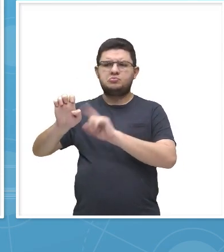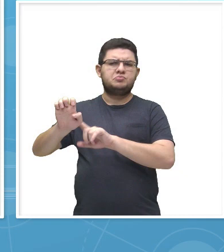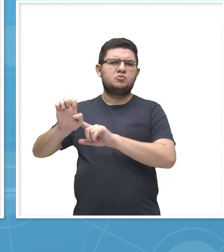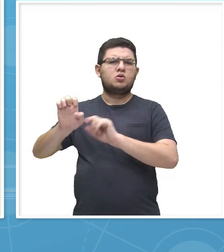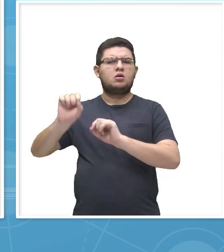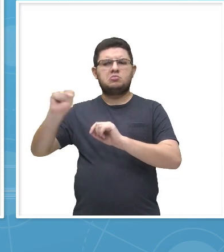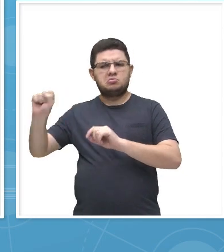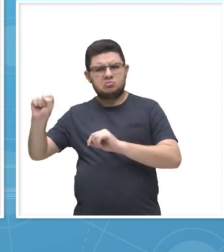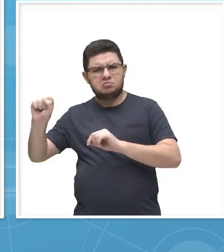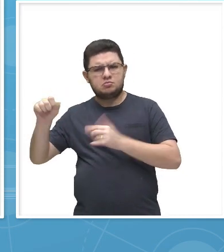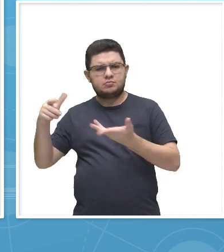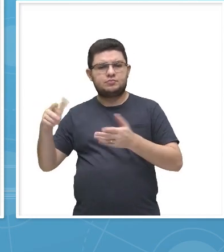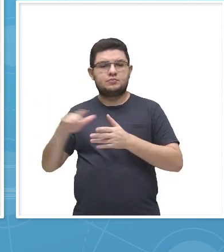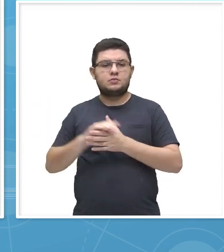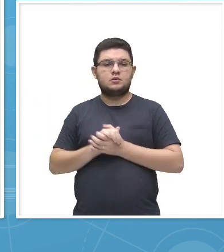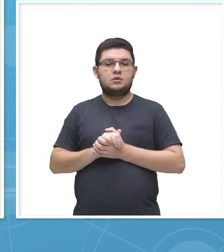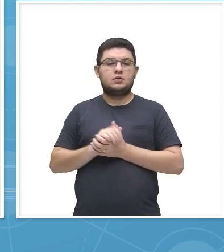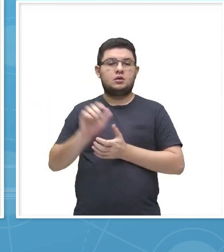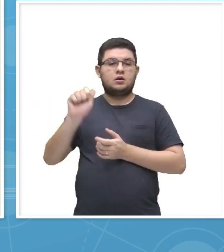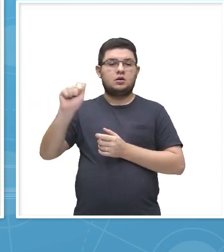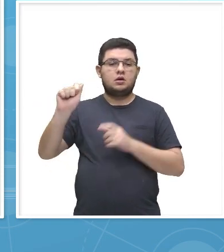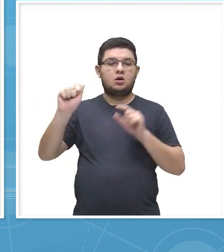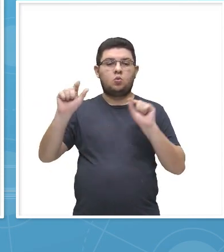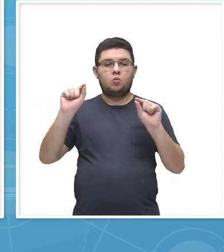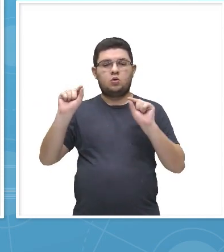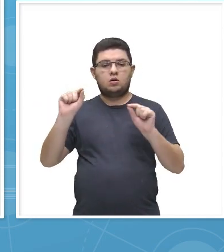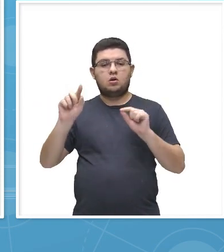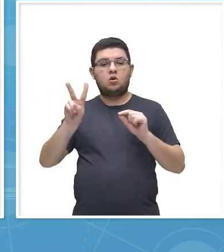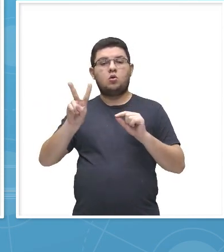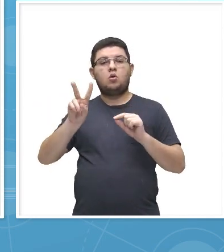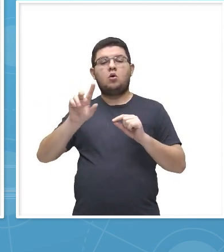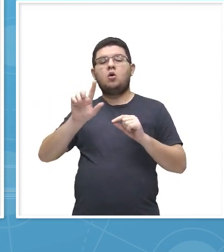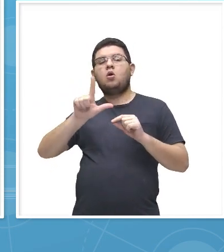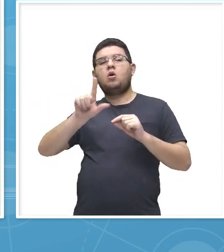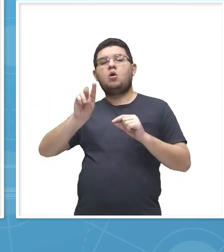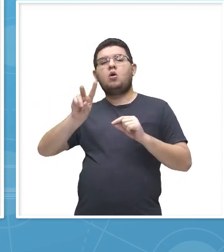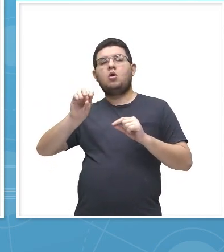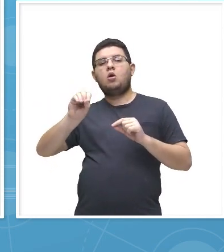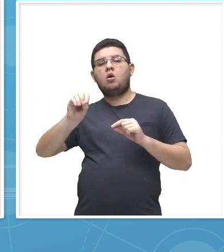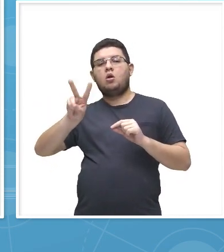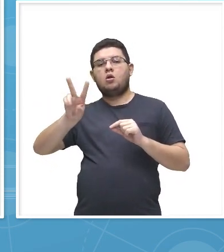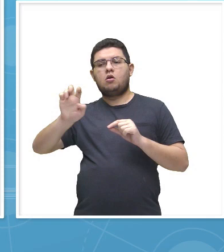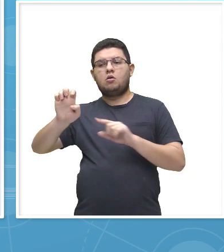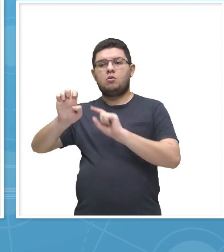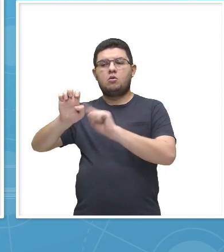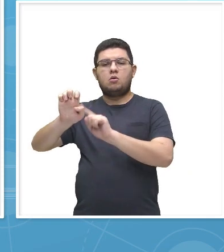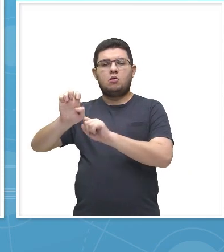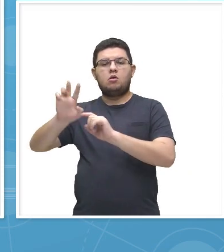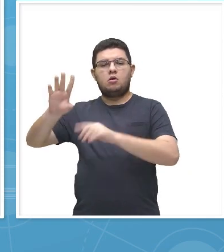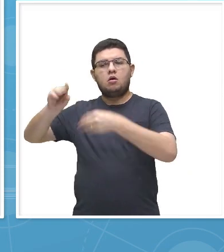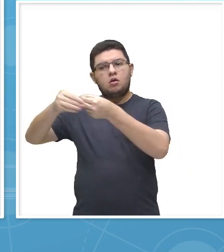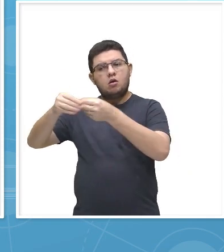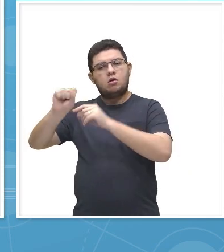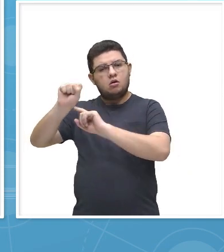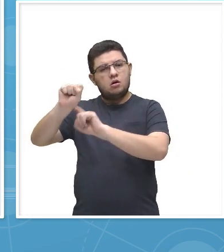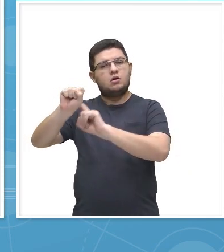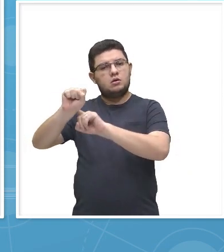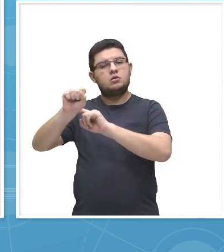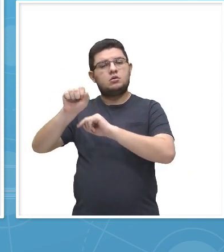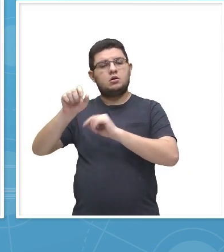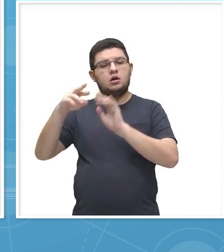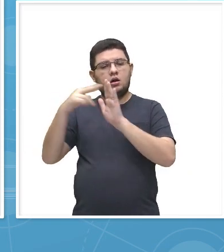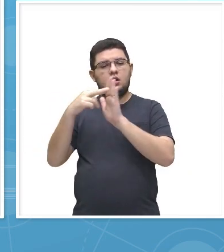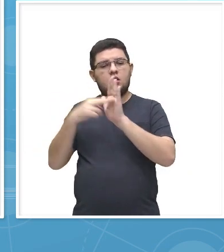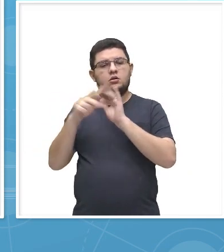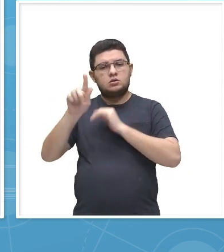aqui da letra A o verbo Love terminei eh eh também acrescenta o s lá no final Logos Regra